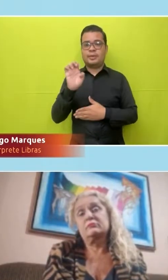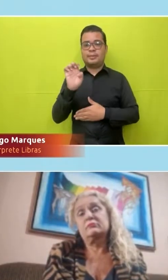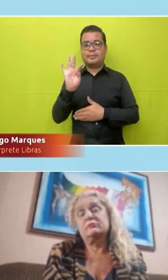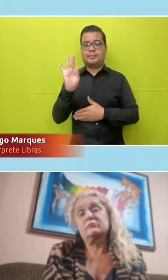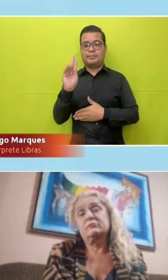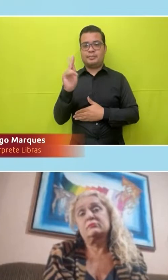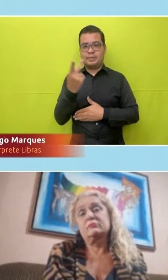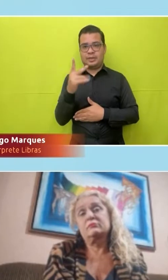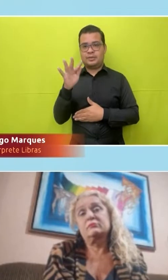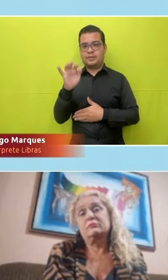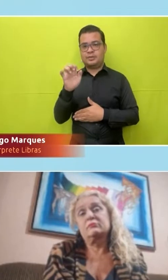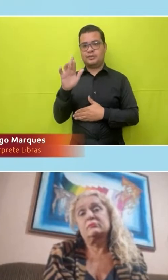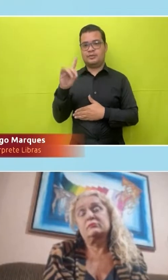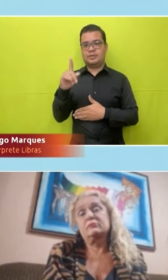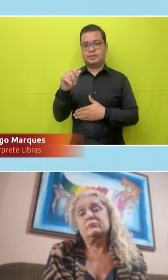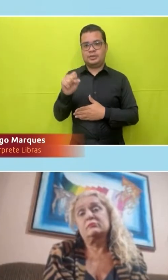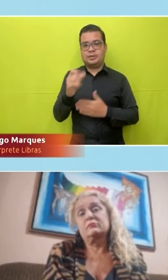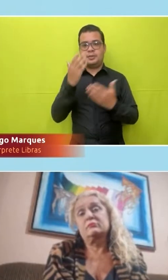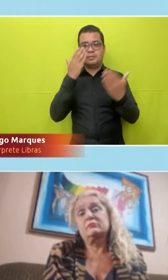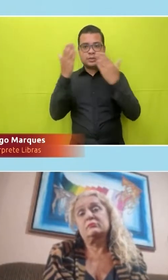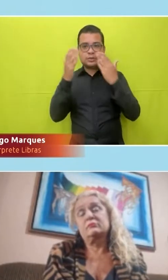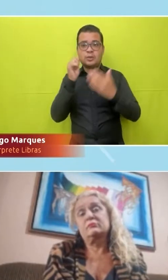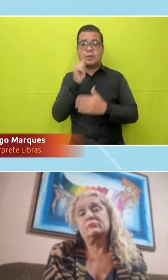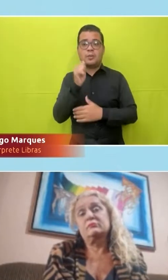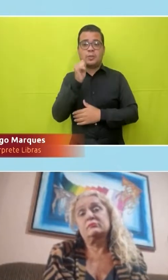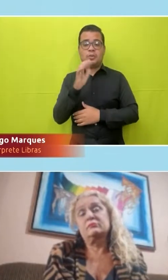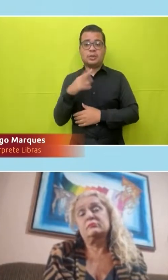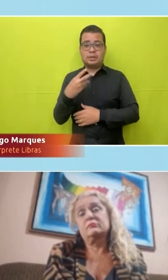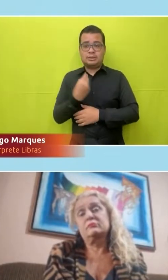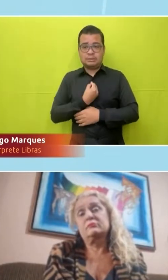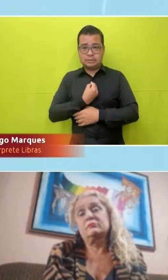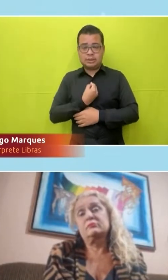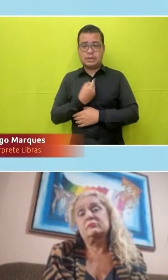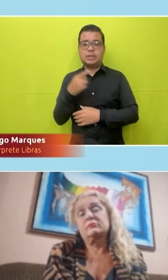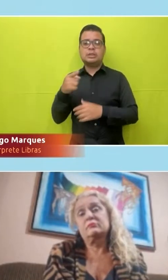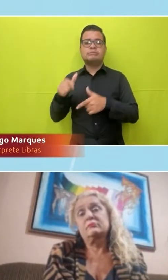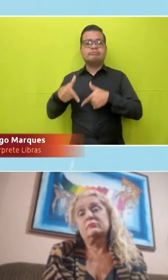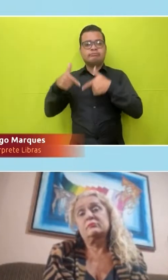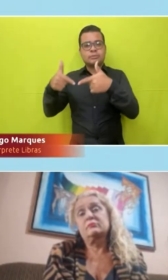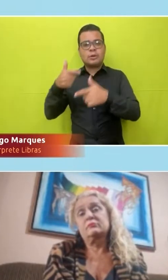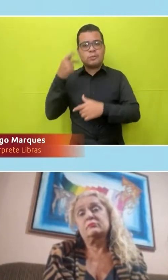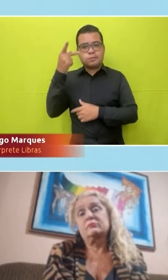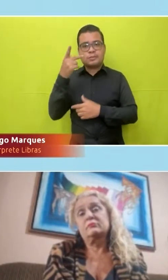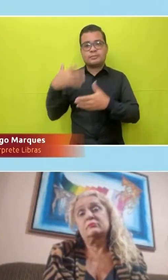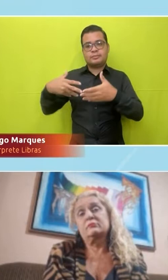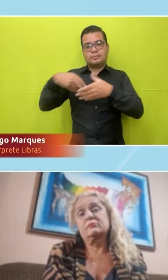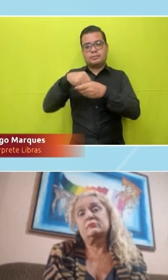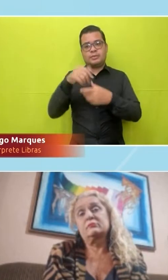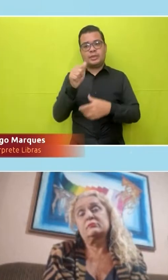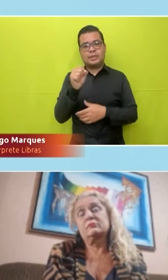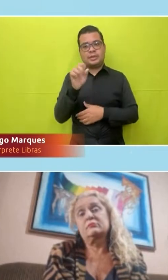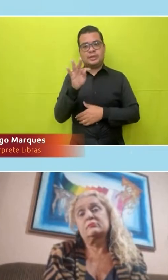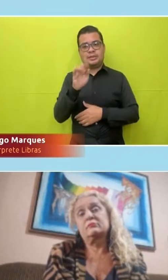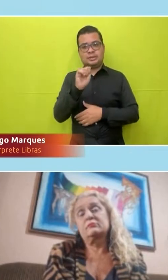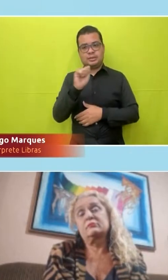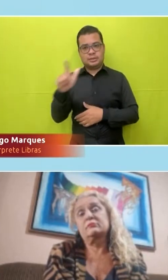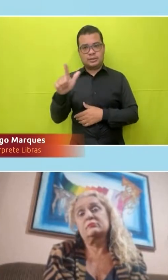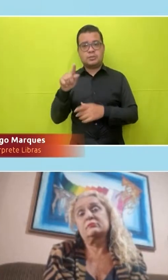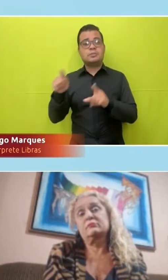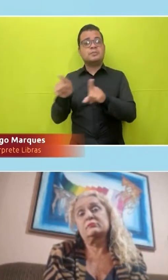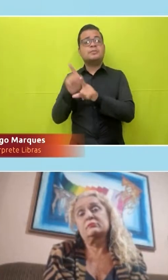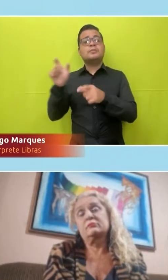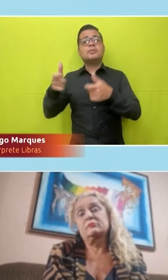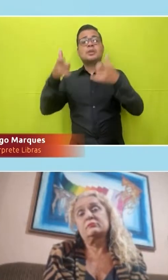Fernandes, psicóloga, mulher trans, ativista política, integrante da Astral, e que vai falar um pouquinho para a gente